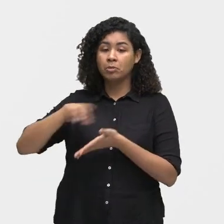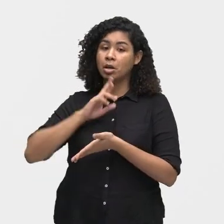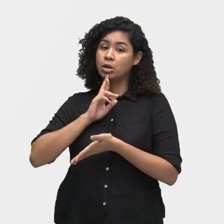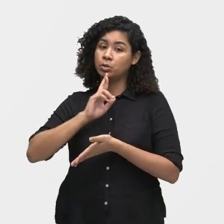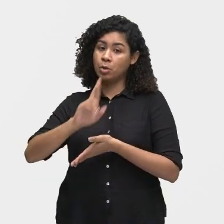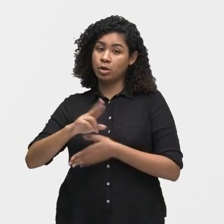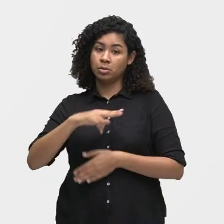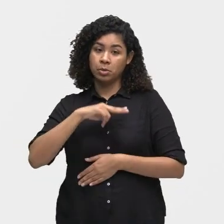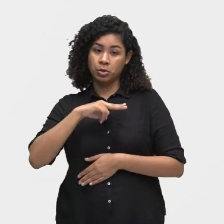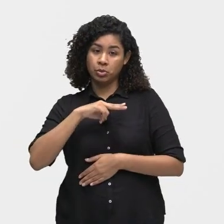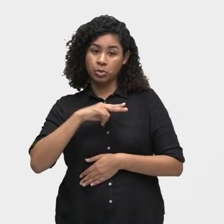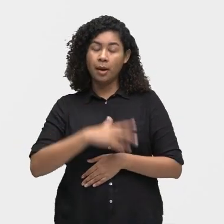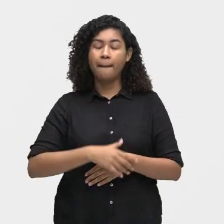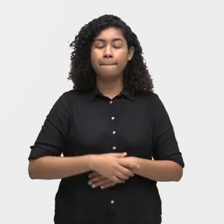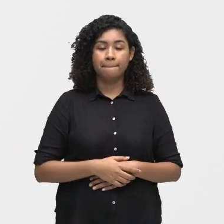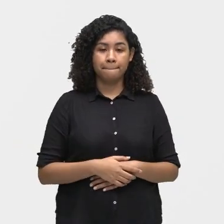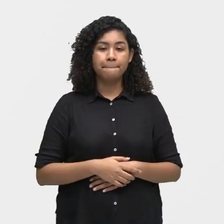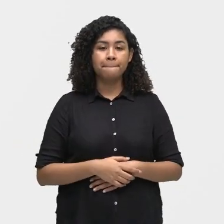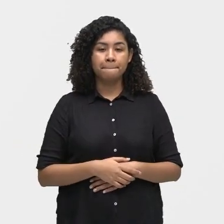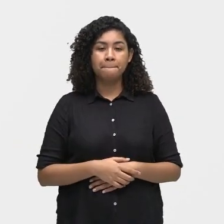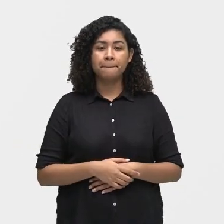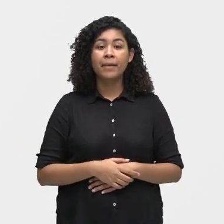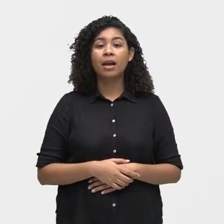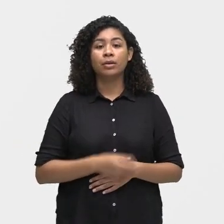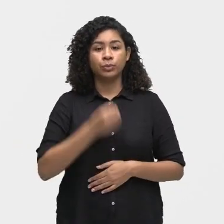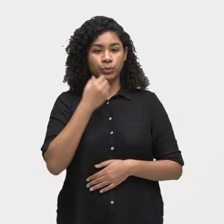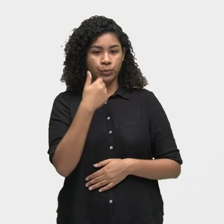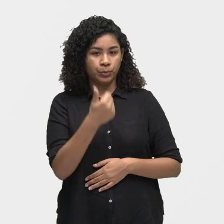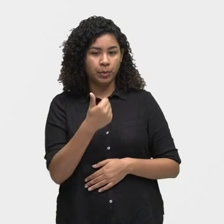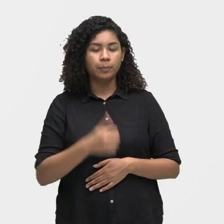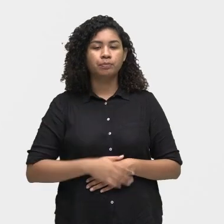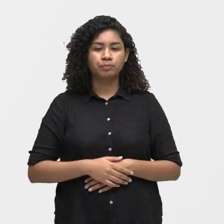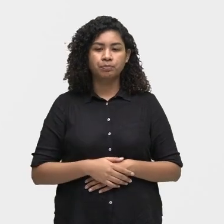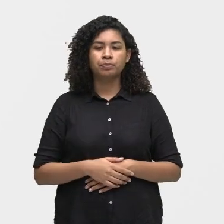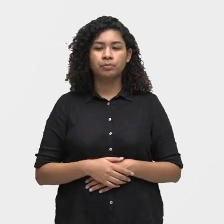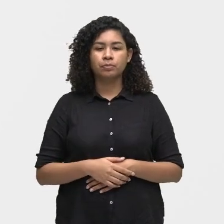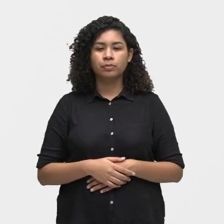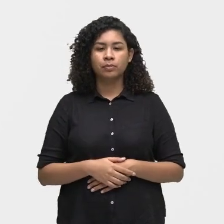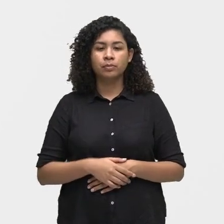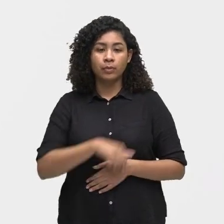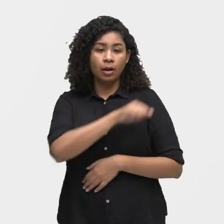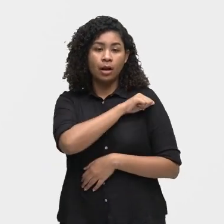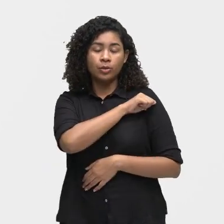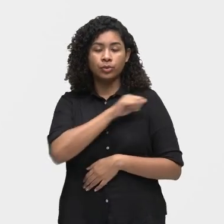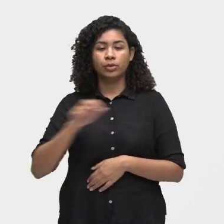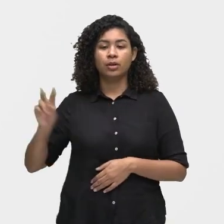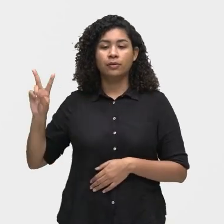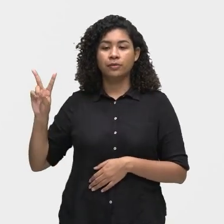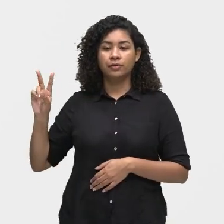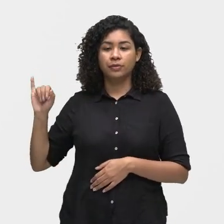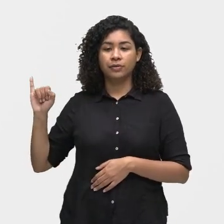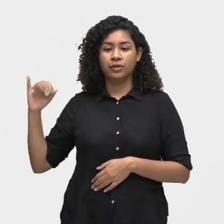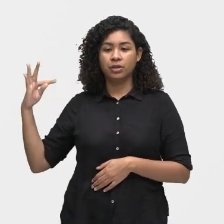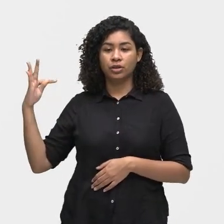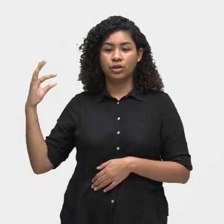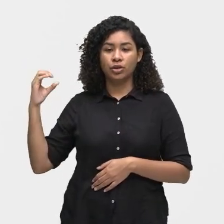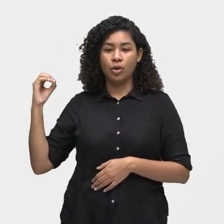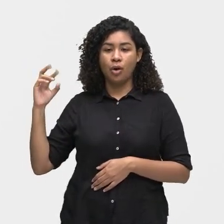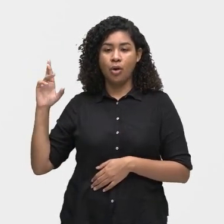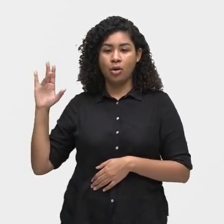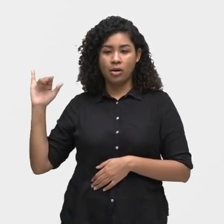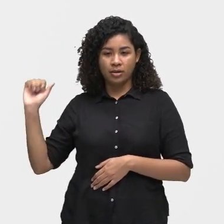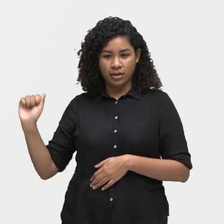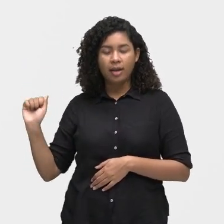né? Ah, tá. A Vitória Carvalho, ela colocou uma coisa interessante, olha.